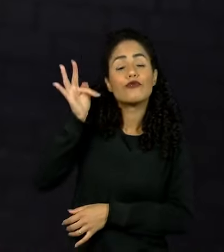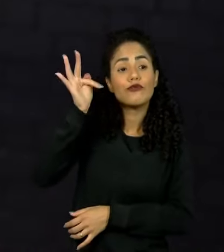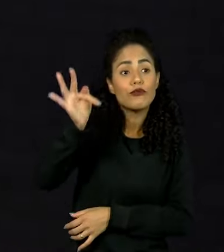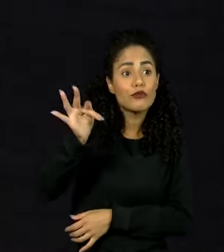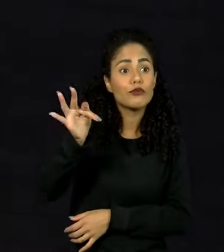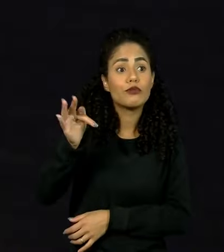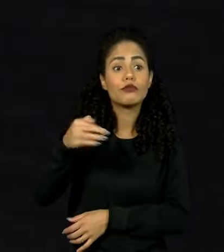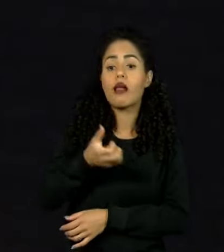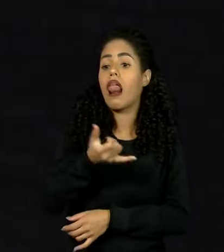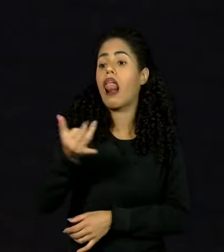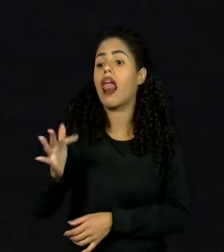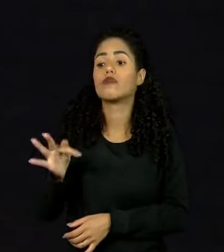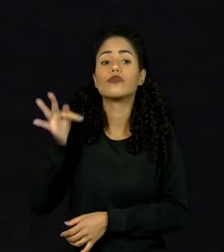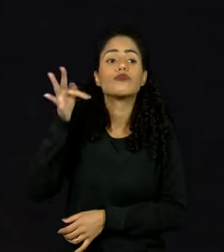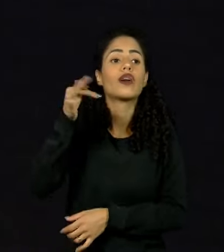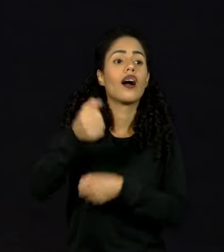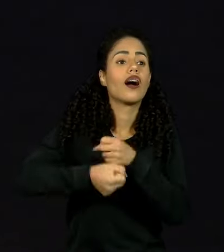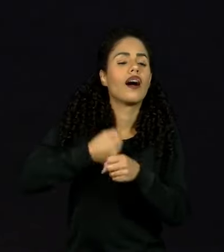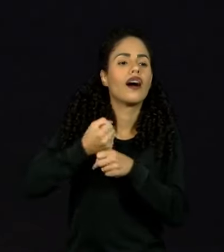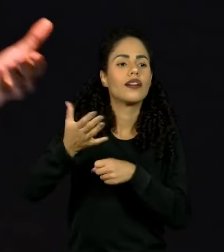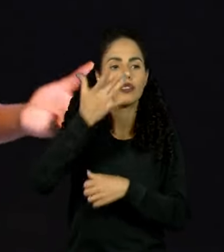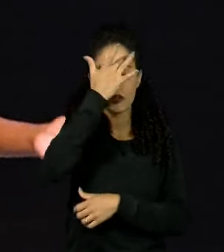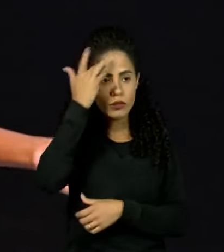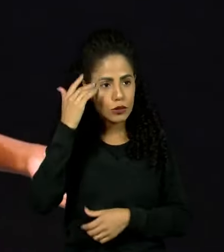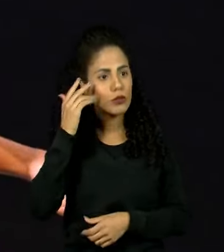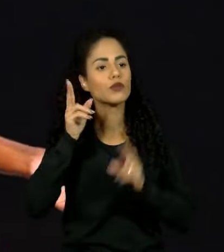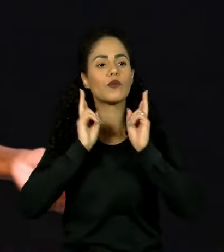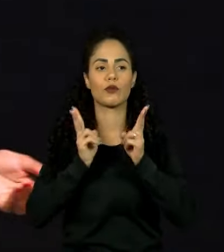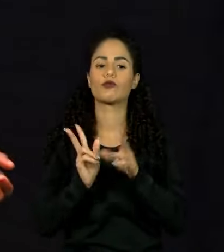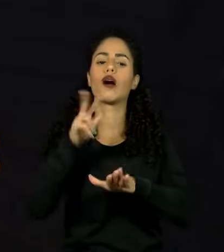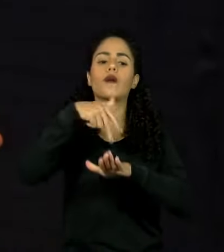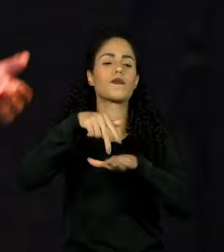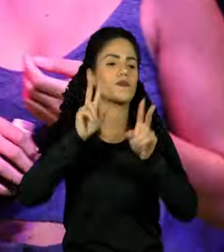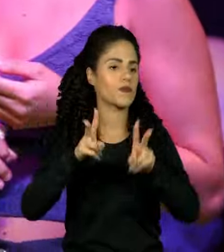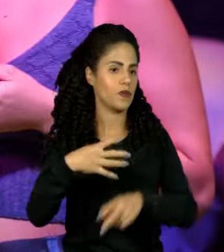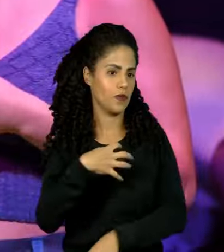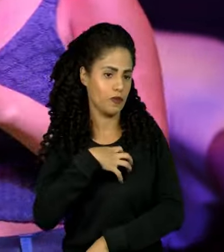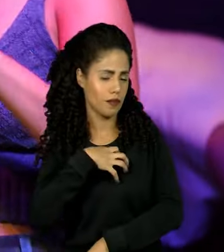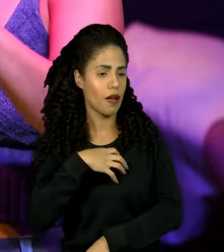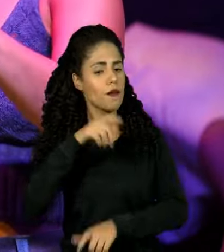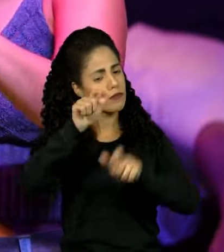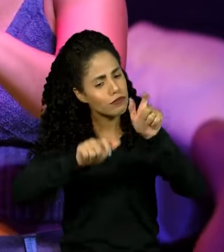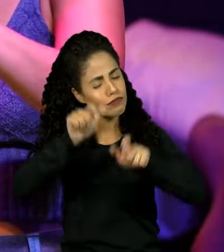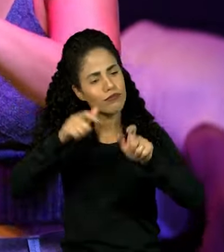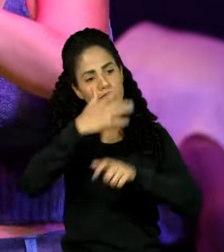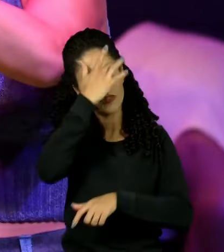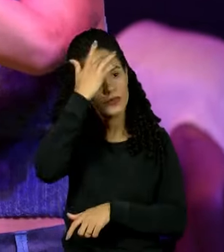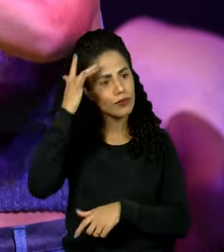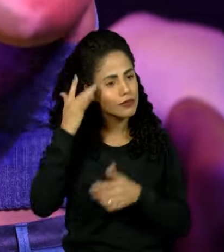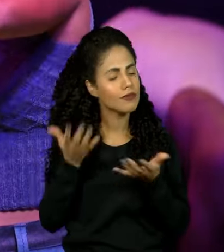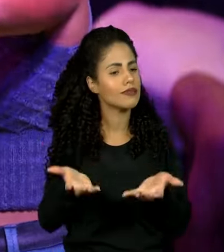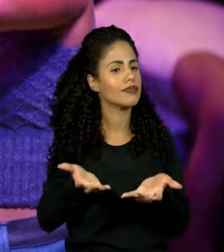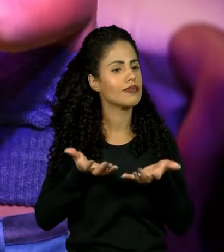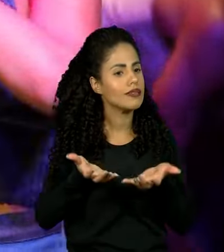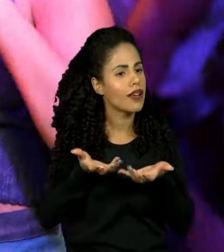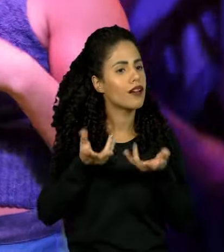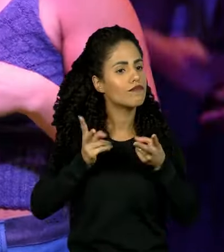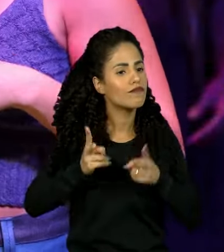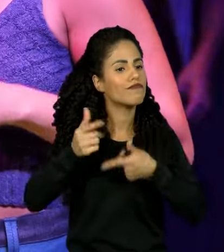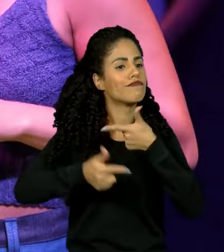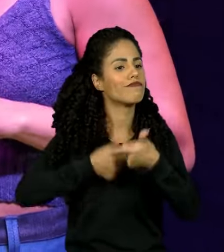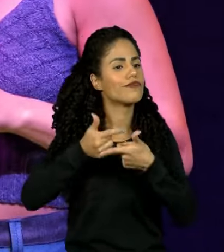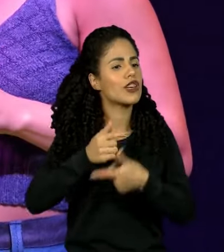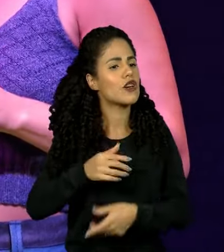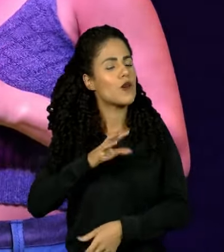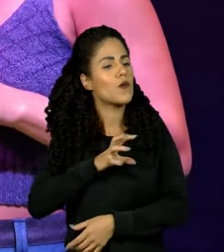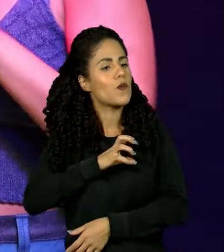anos décadas outras pessoas estejam aqui fazendo também enfim pessoas que vão considerar isso e fazer com com